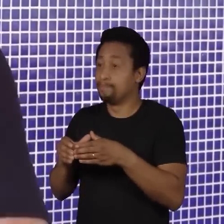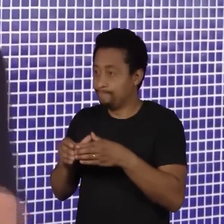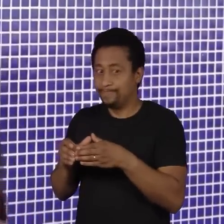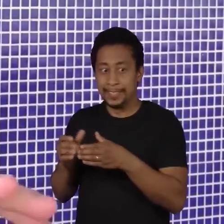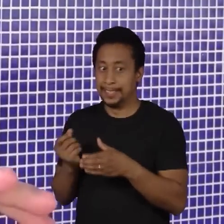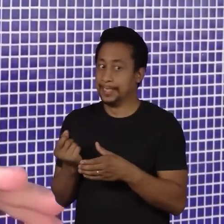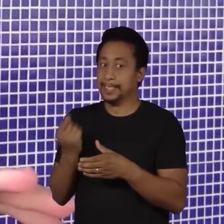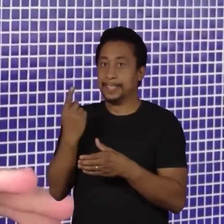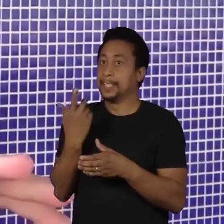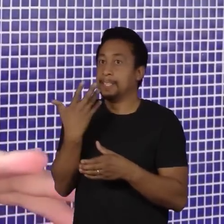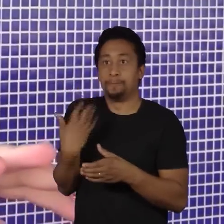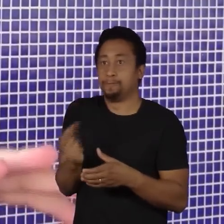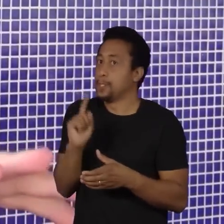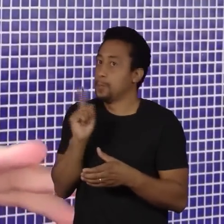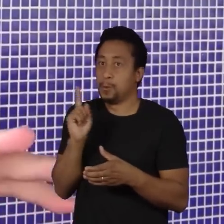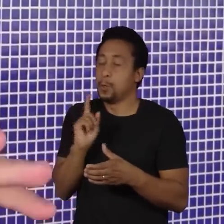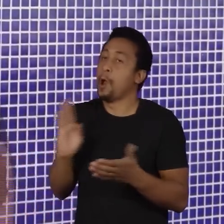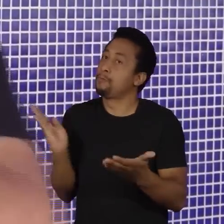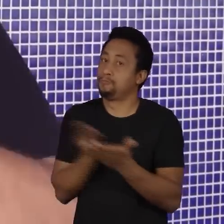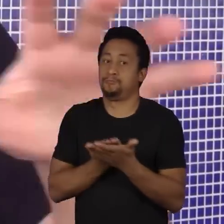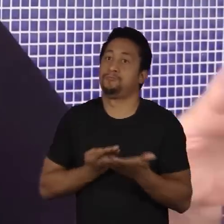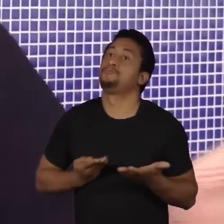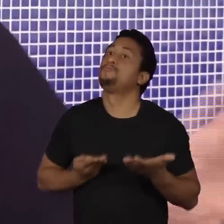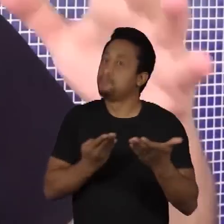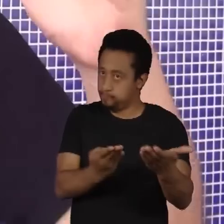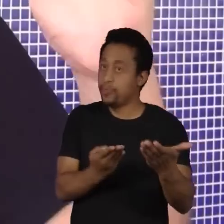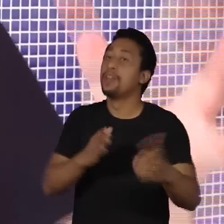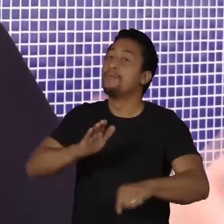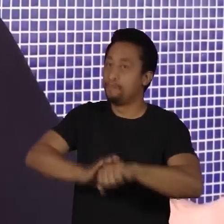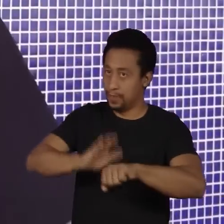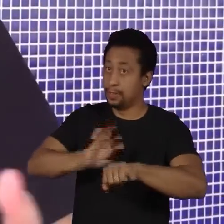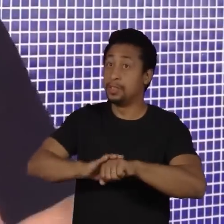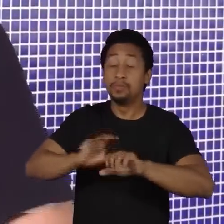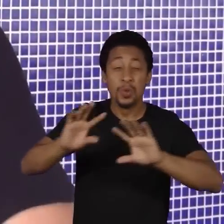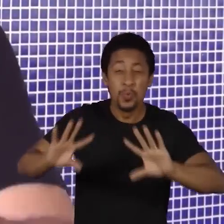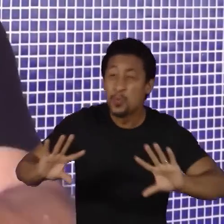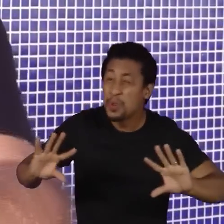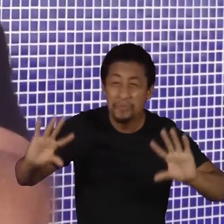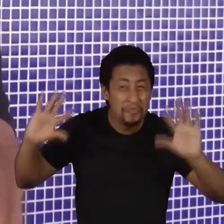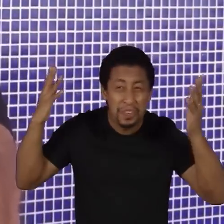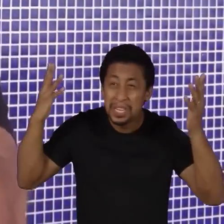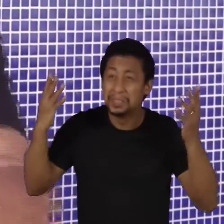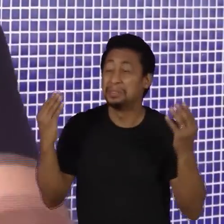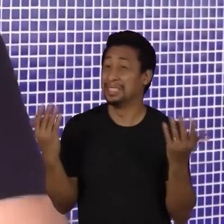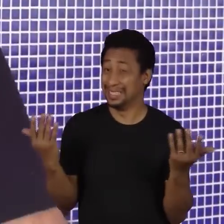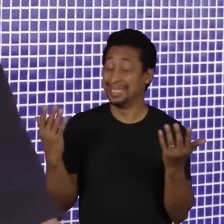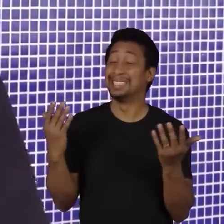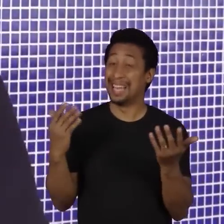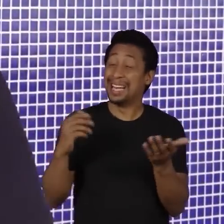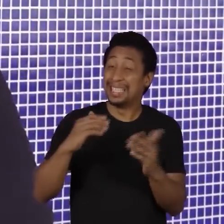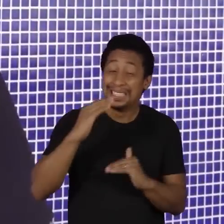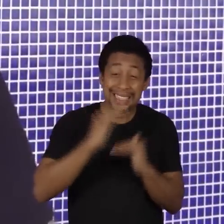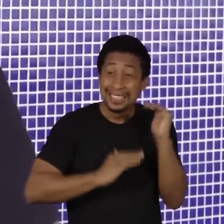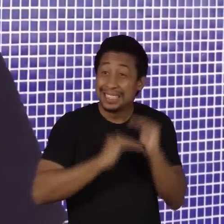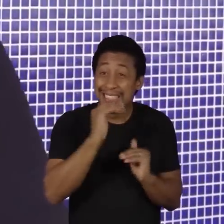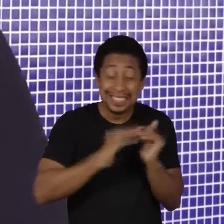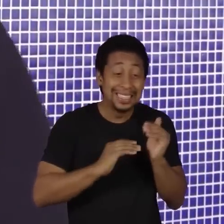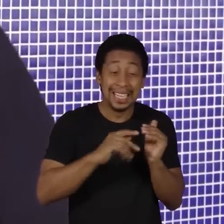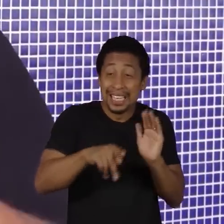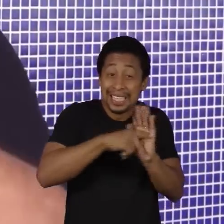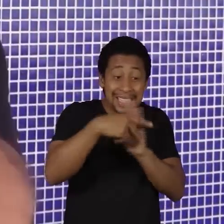Porque foi uma coisa escandalosa esse evento, que era um evento curricular, escrito por uma